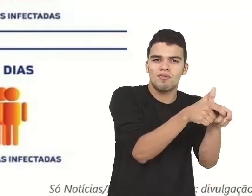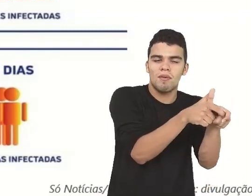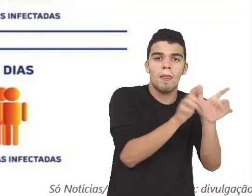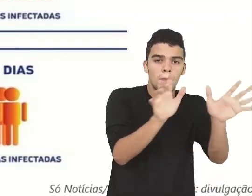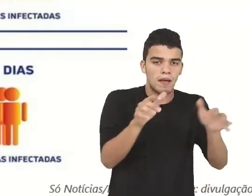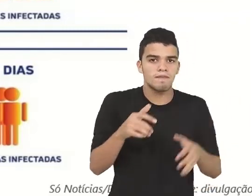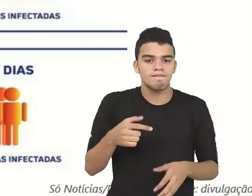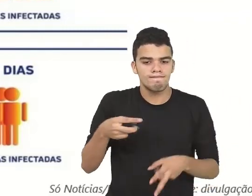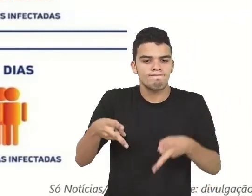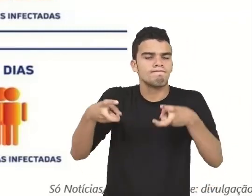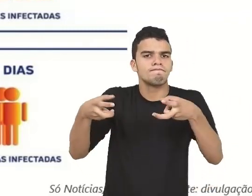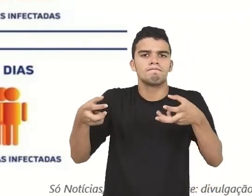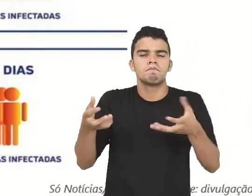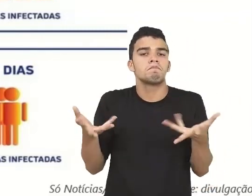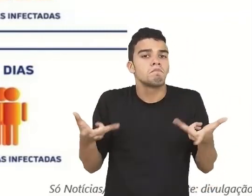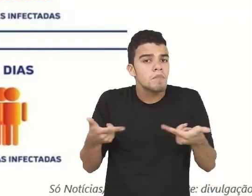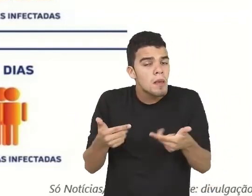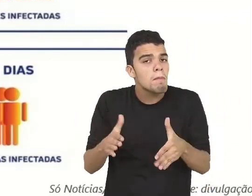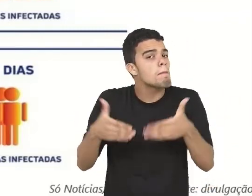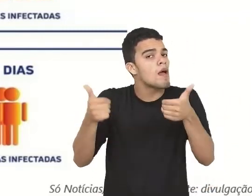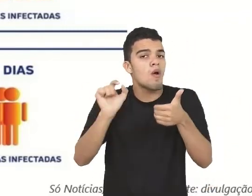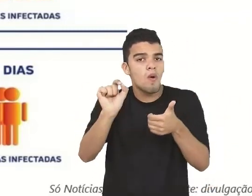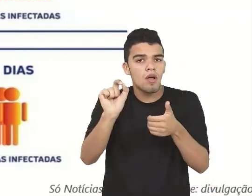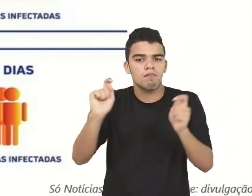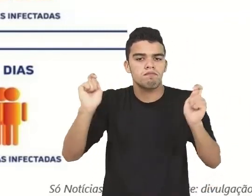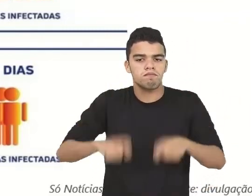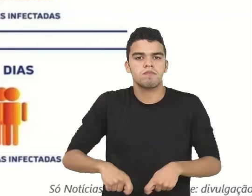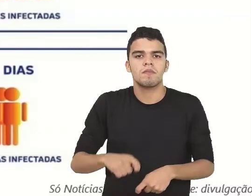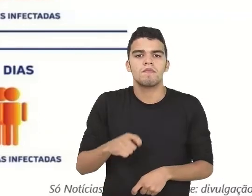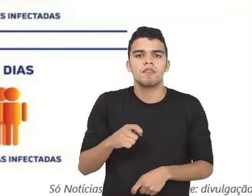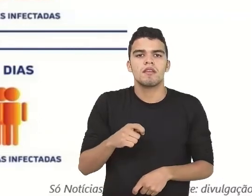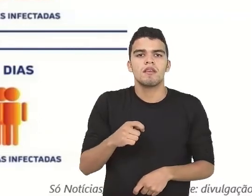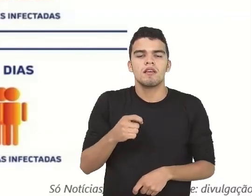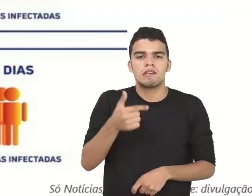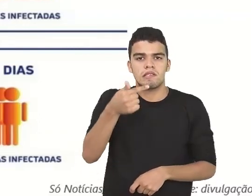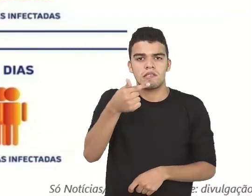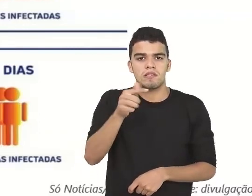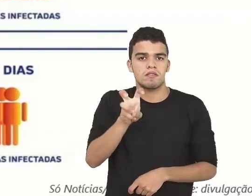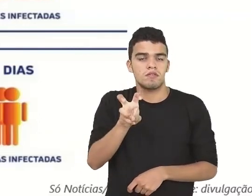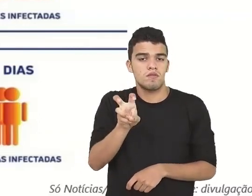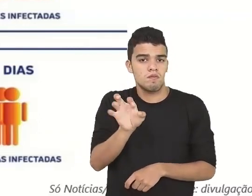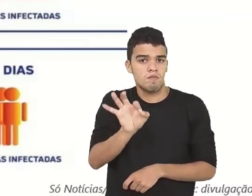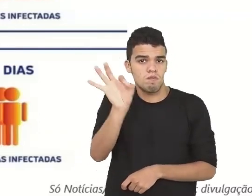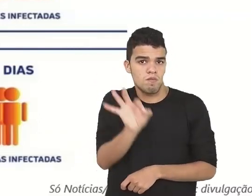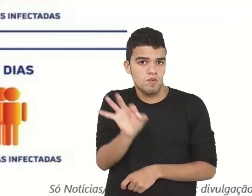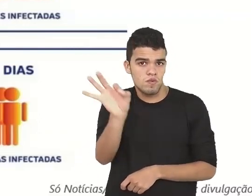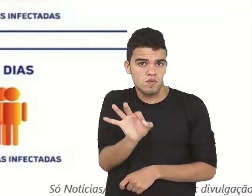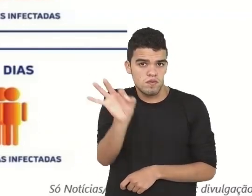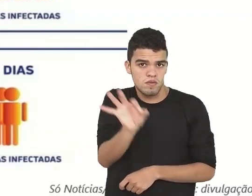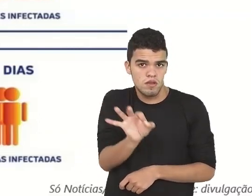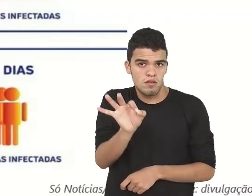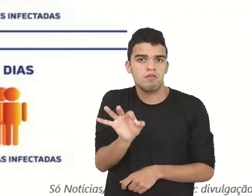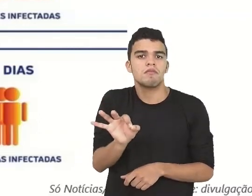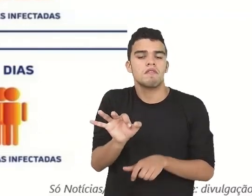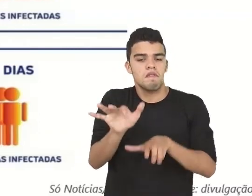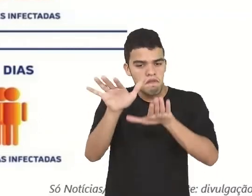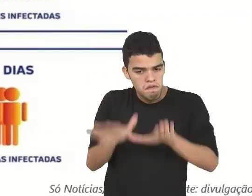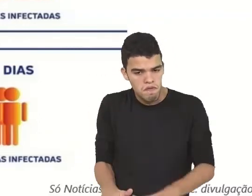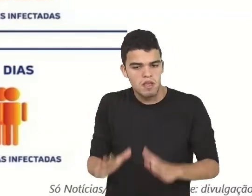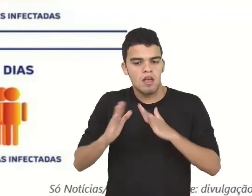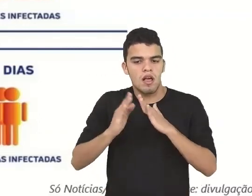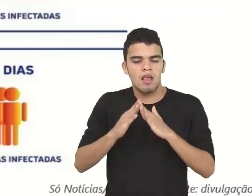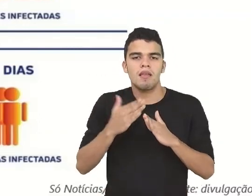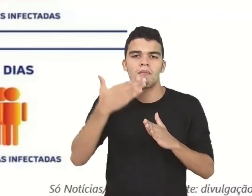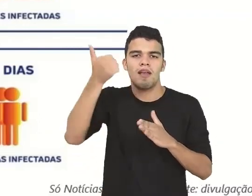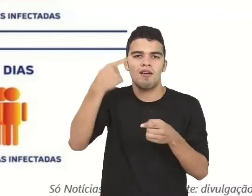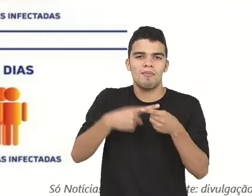uma pessoa ela vai infectar outra pessoa que talvez vai infectar outras 2 pessoas, tá? Então, quando você